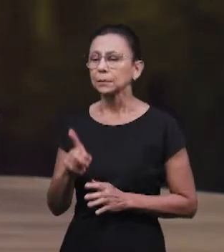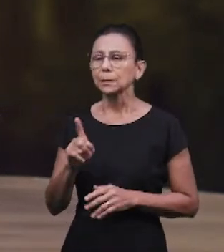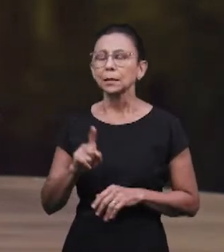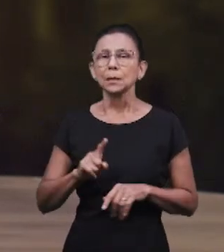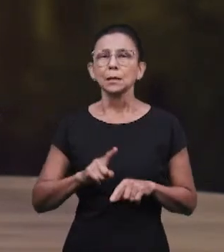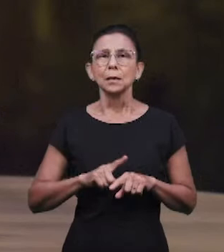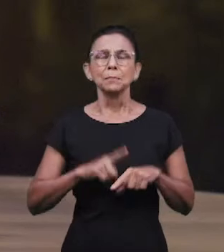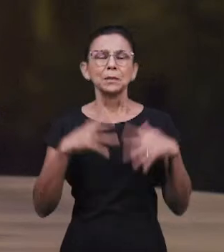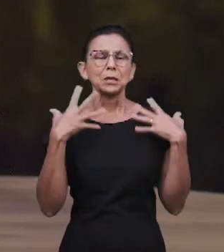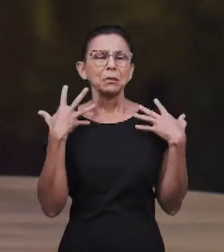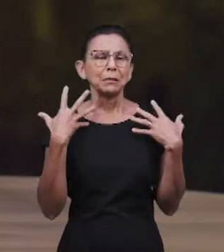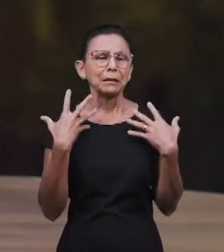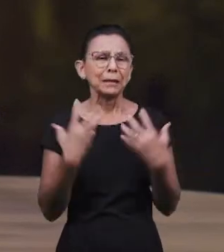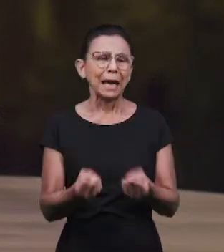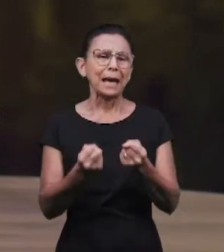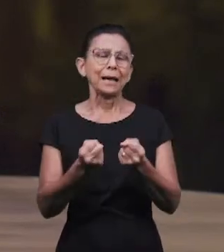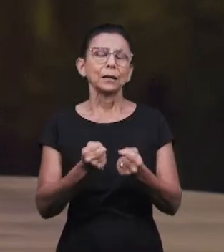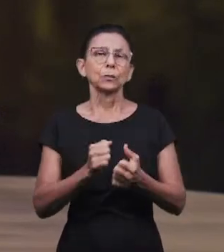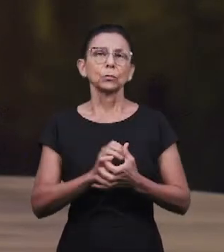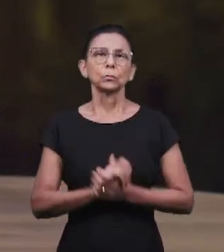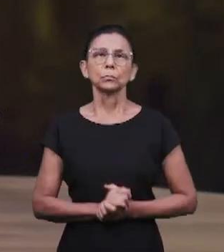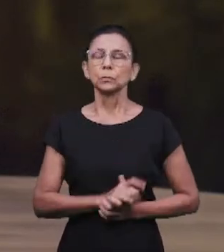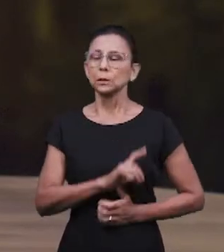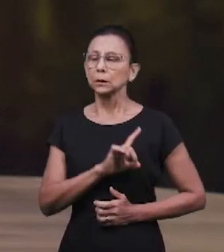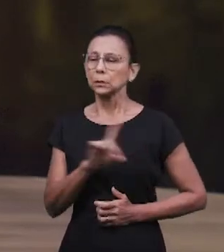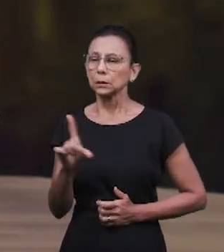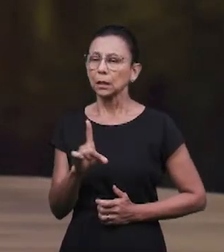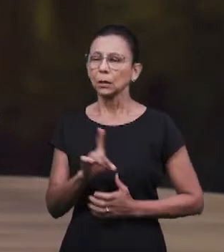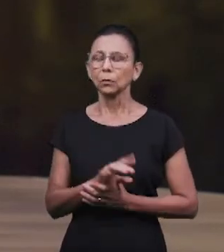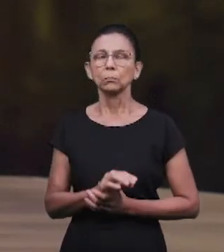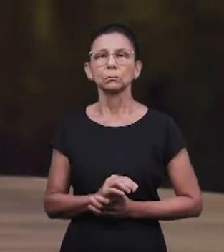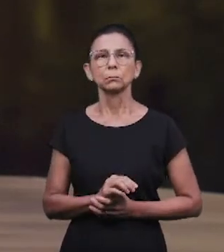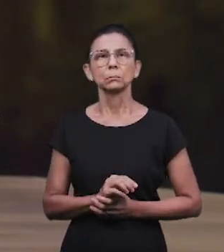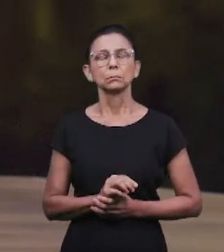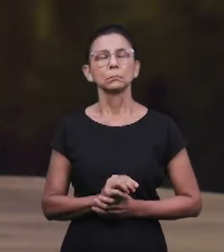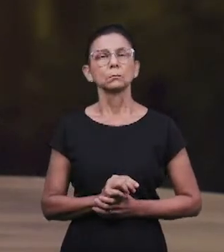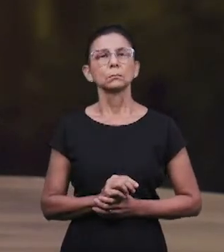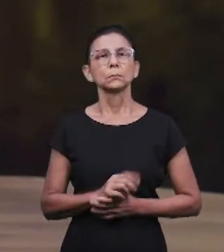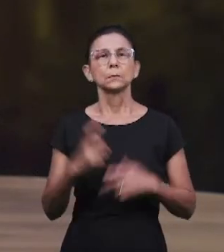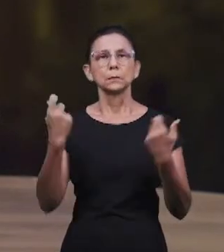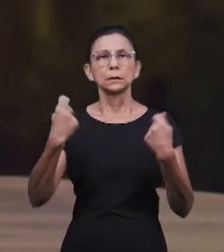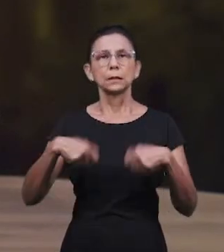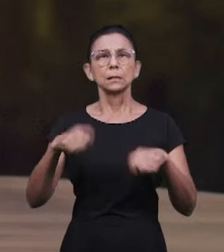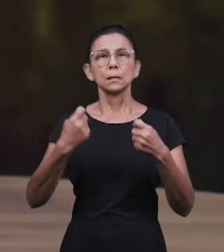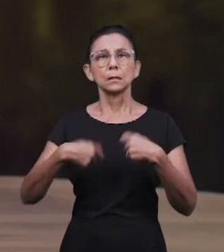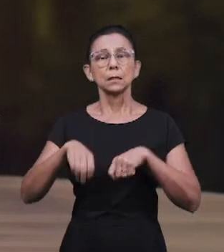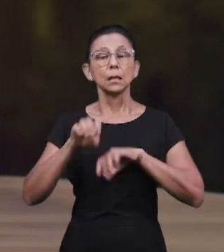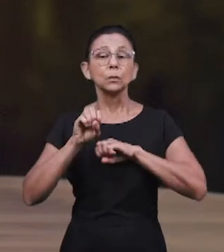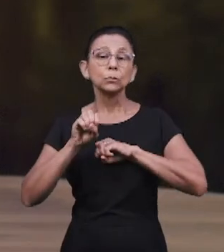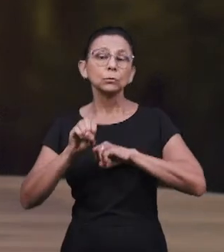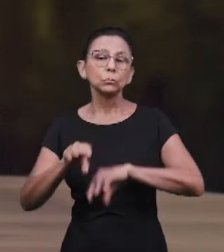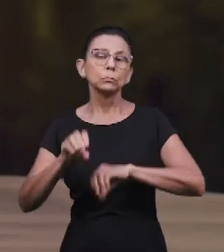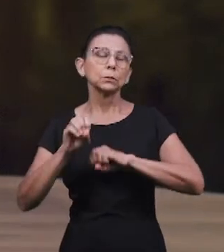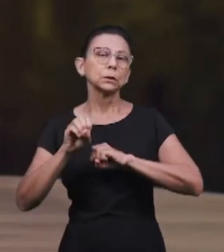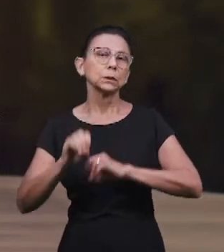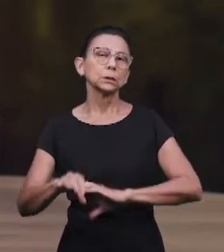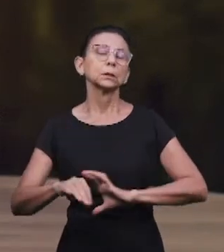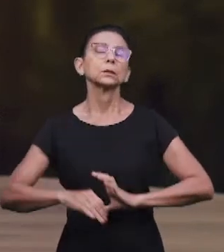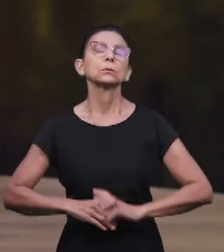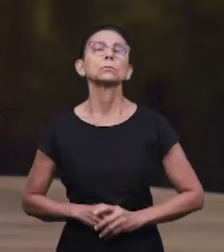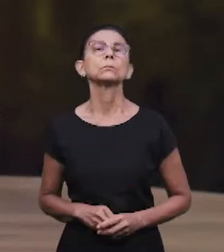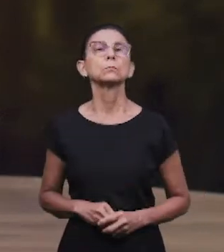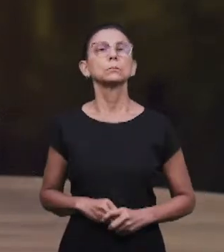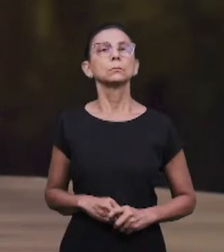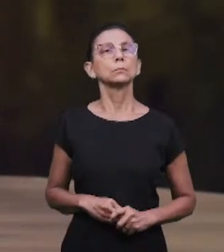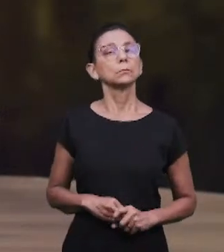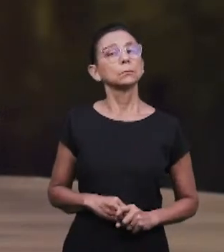eu quero. Isto é coisa grave. O ensino é necessário, portanto,